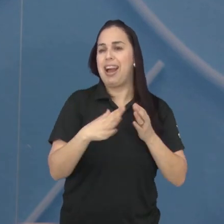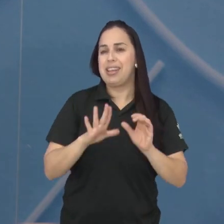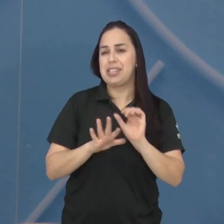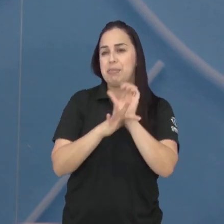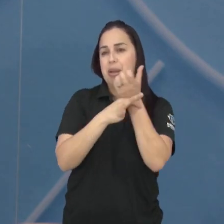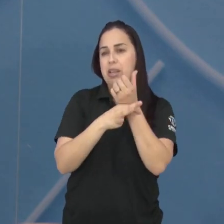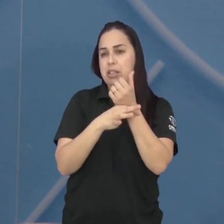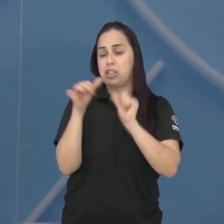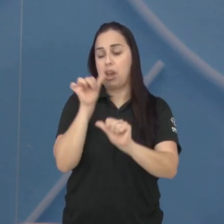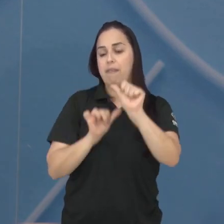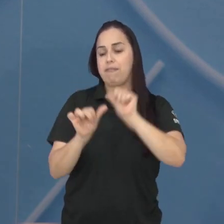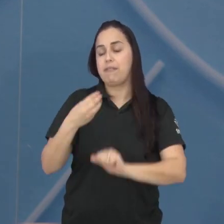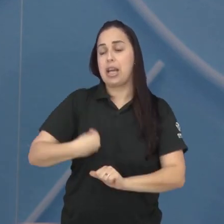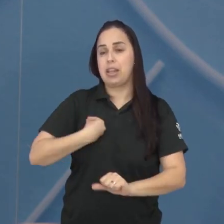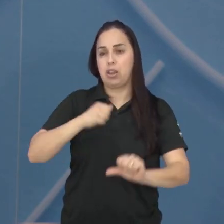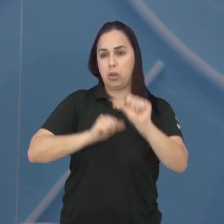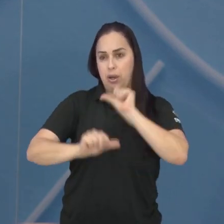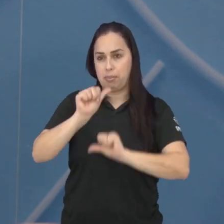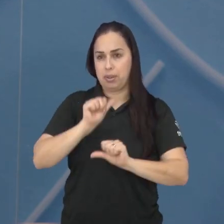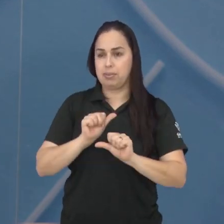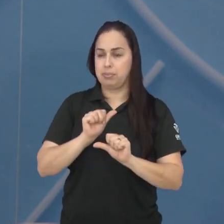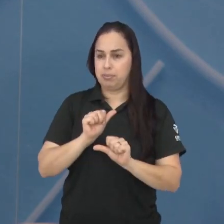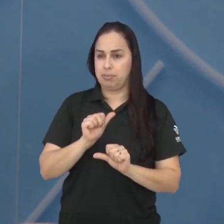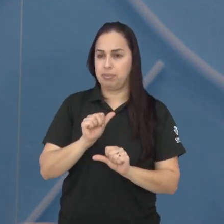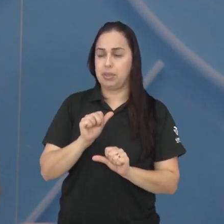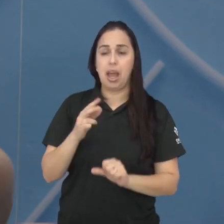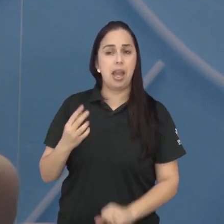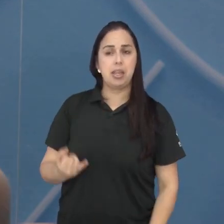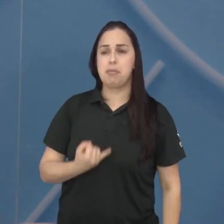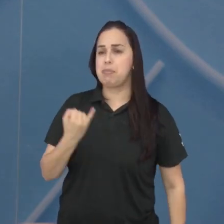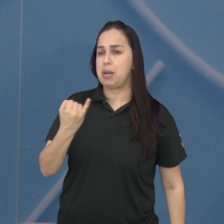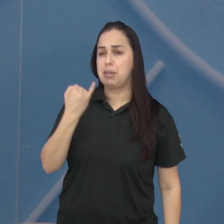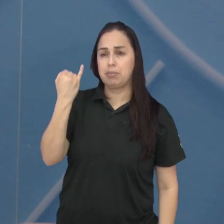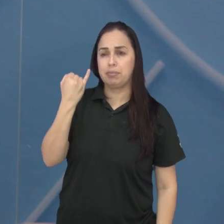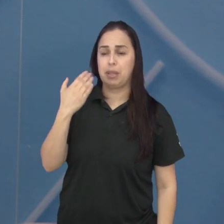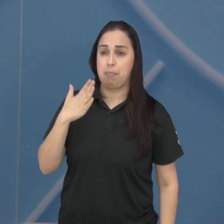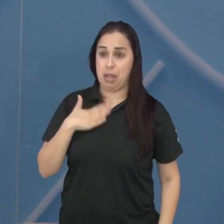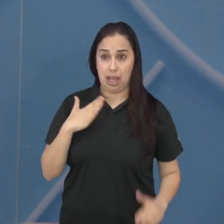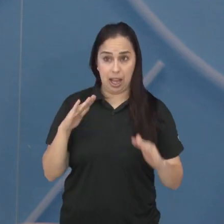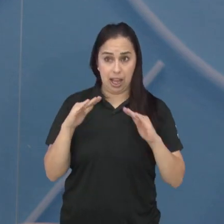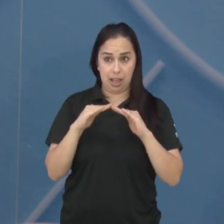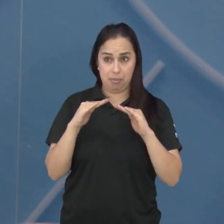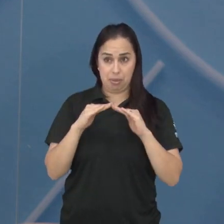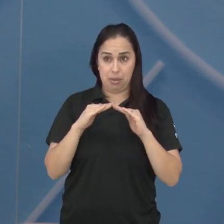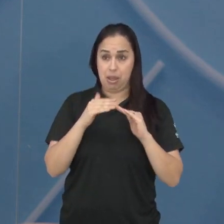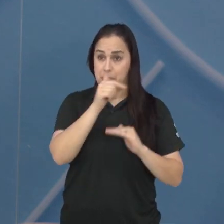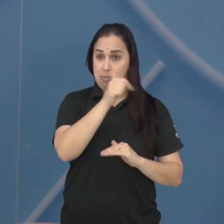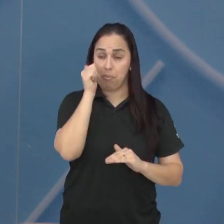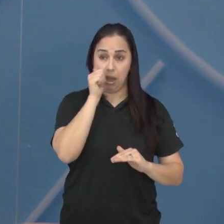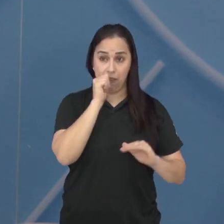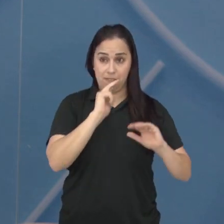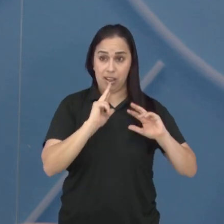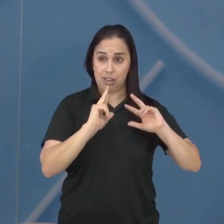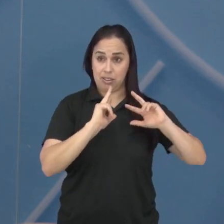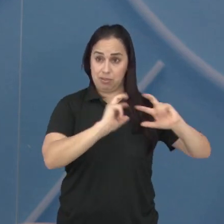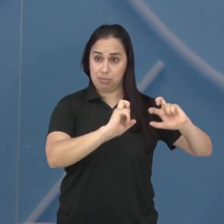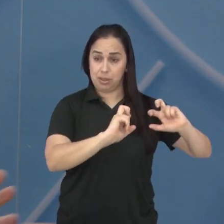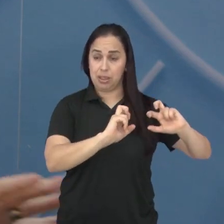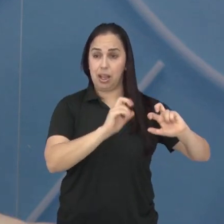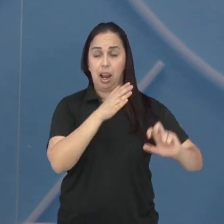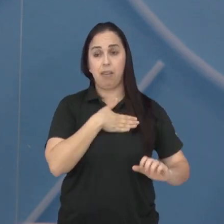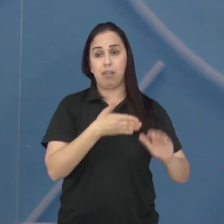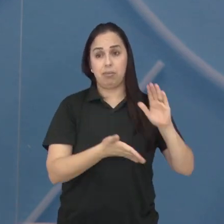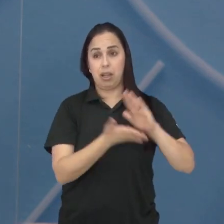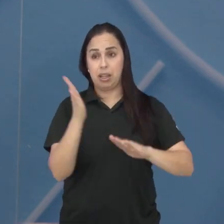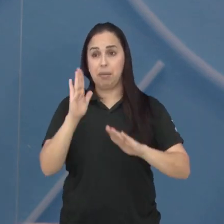de transformação. Esse espírito eu acho que é muito importante. Então, na minha casa, a minha filha percebe assim que ela vai